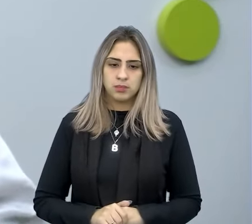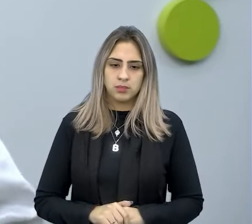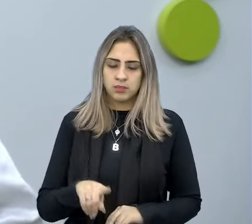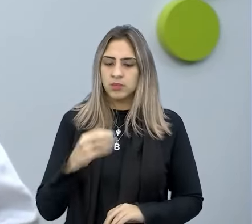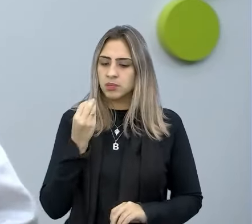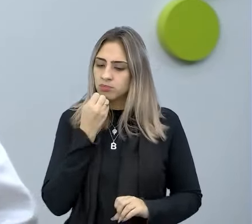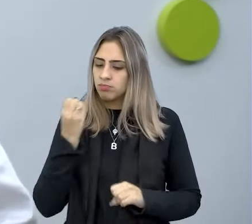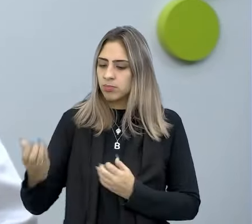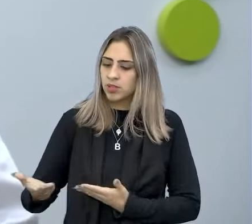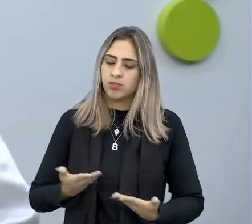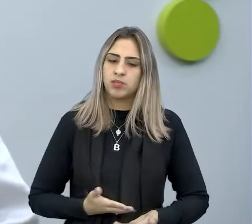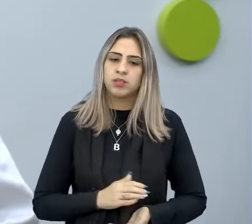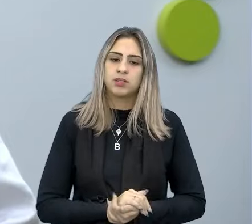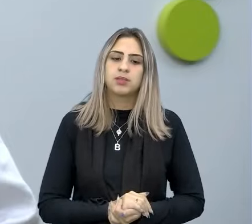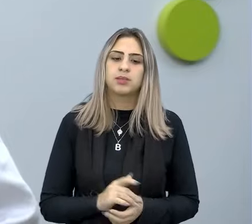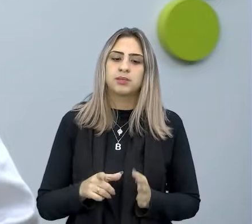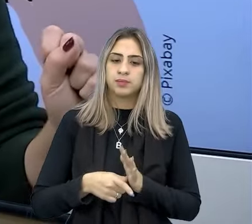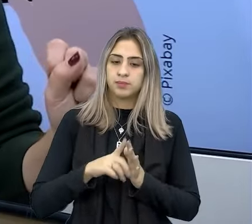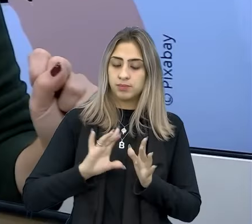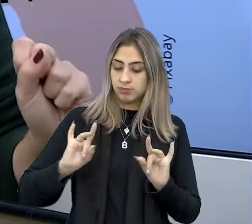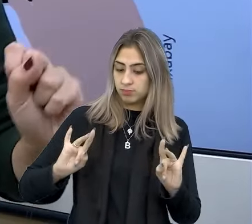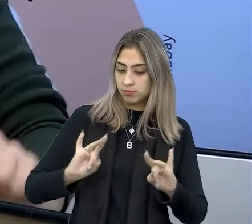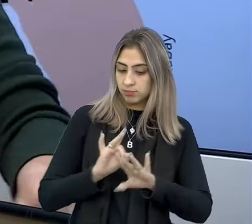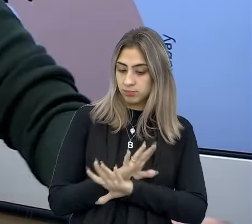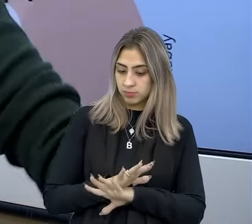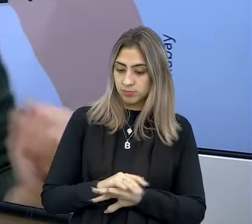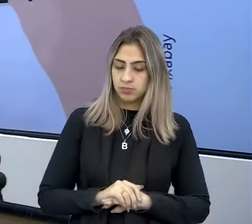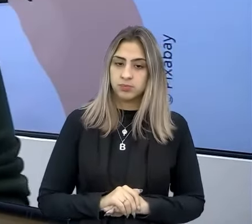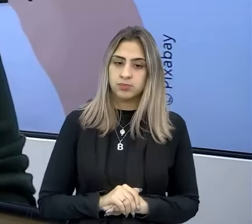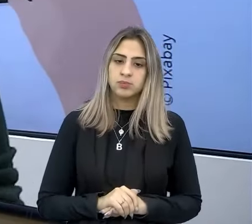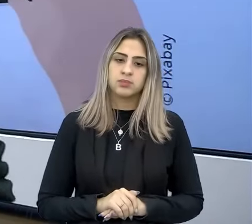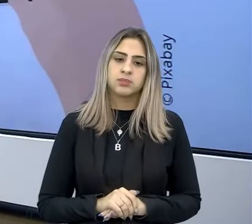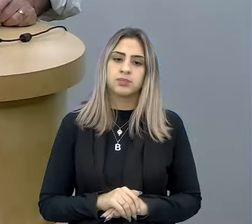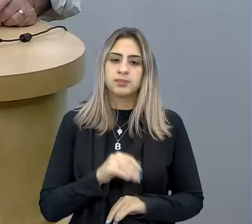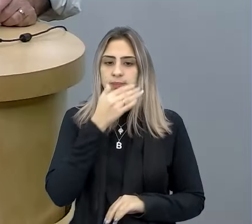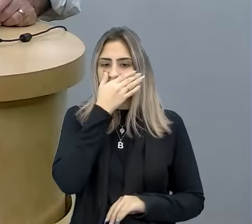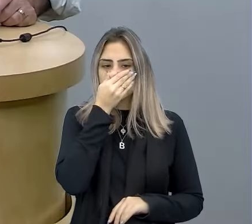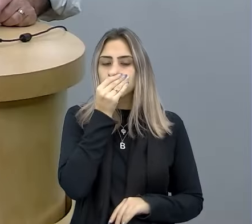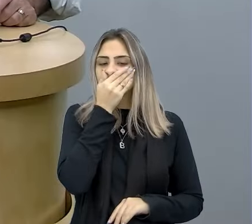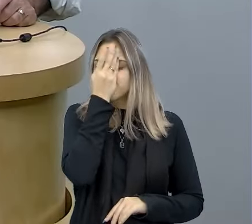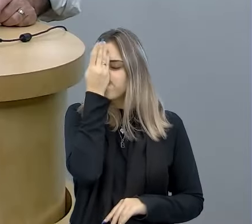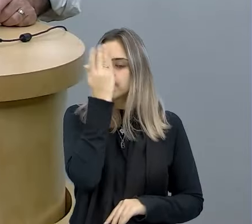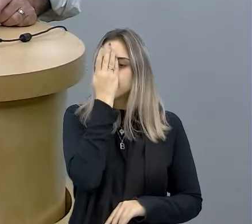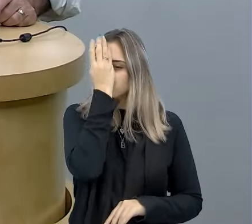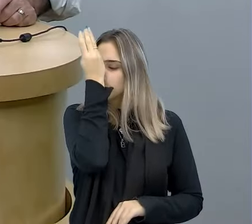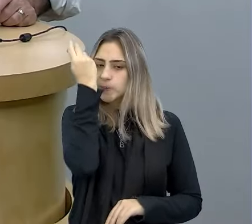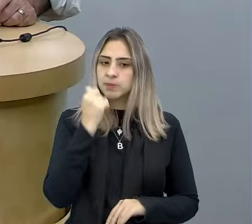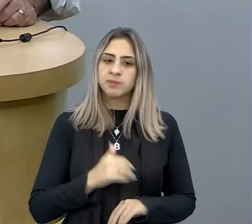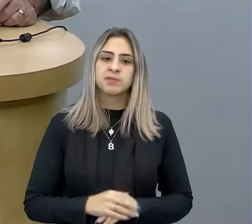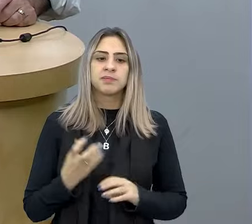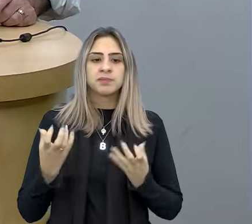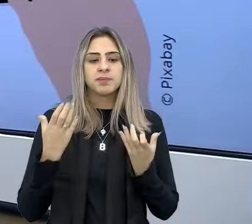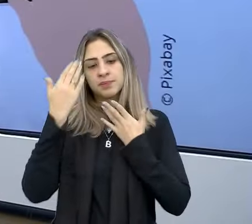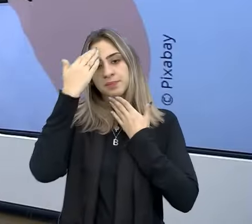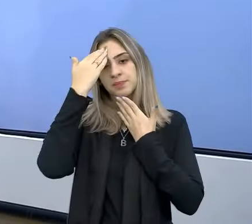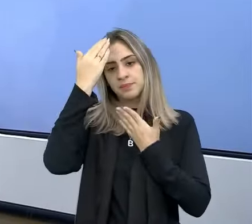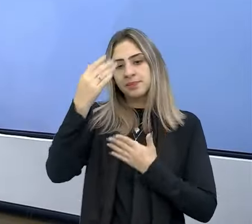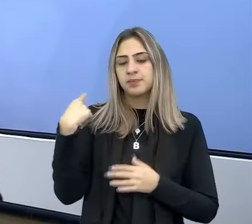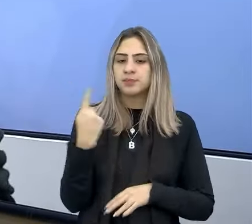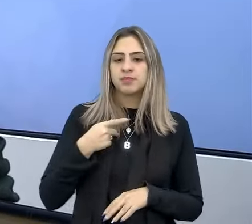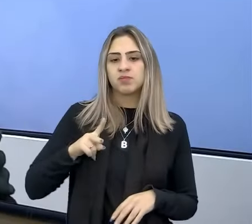muito bem-vindas. Antes de terminar, bom, fala. Pode falar, Gisele, fique à vontade. Eu queria agradecer, a gente